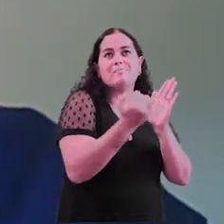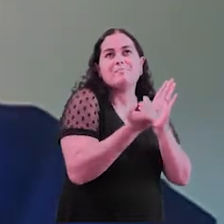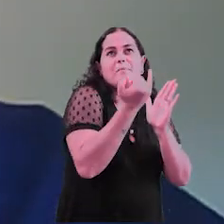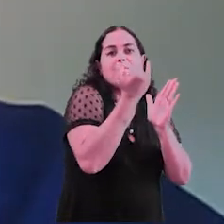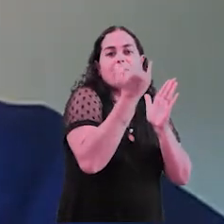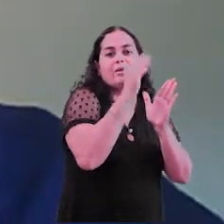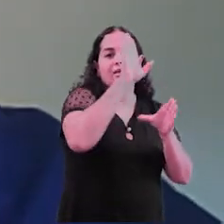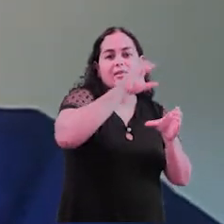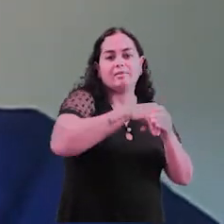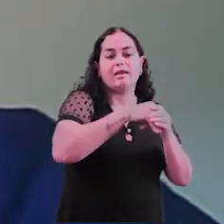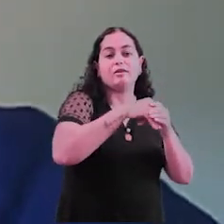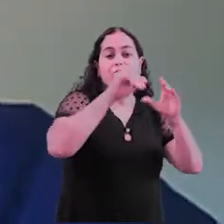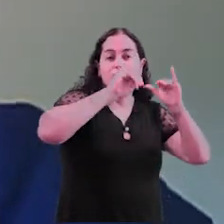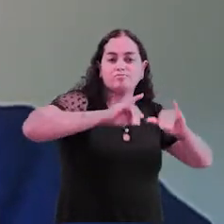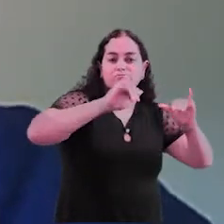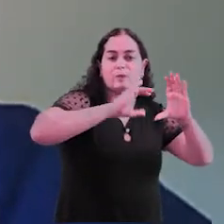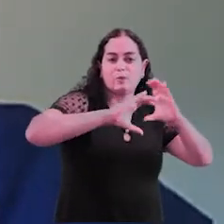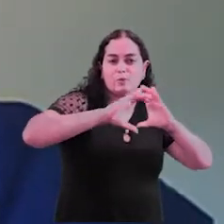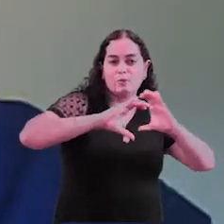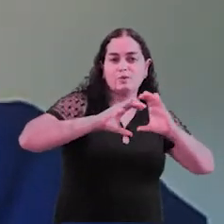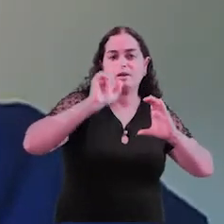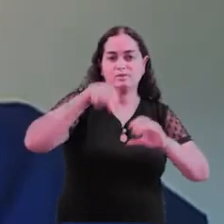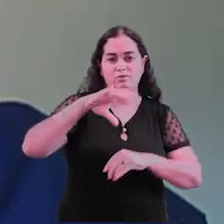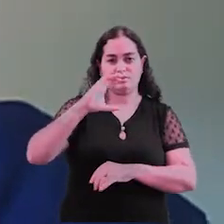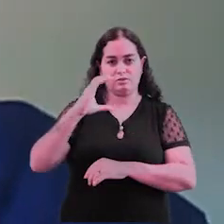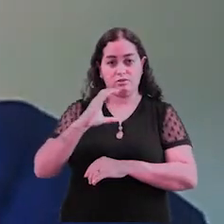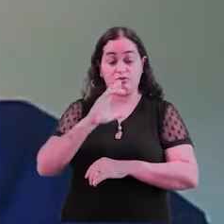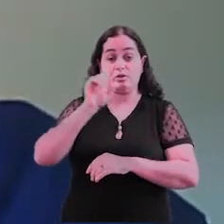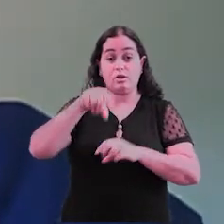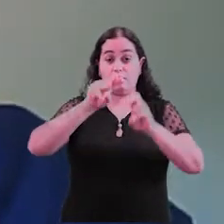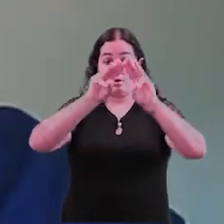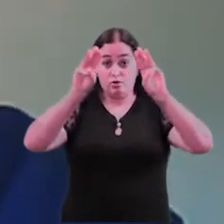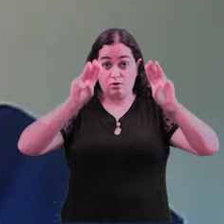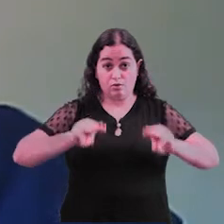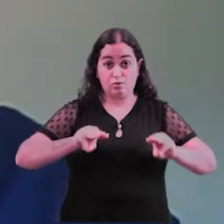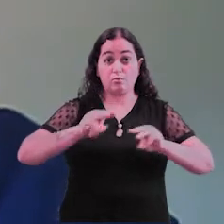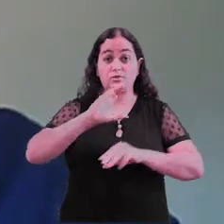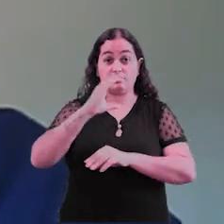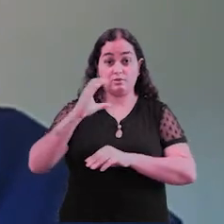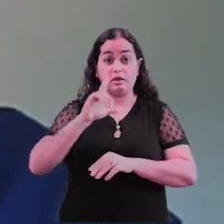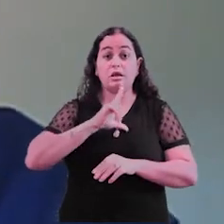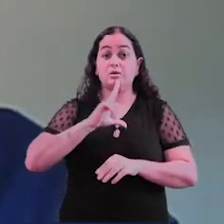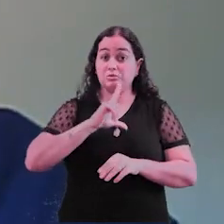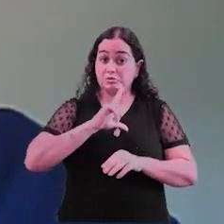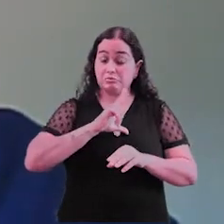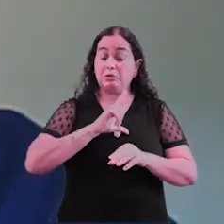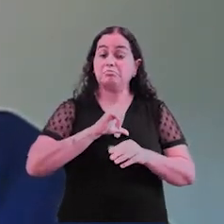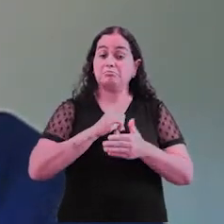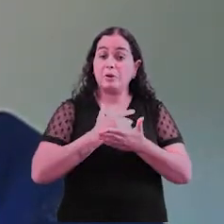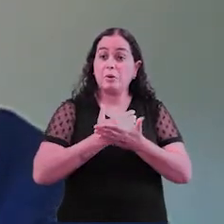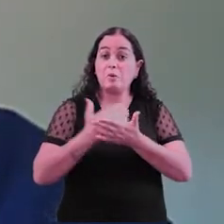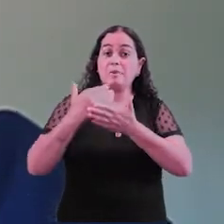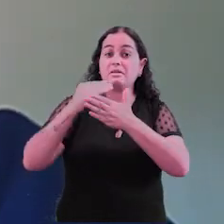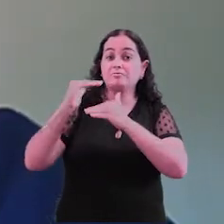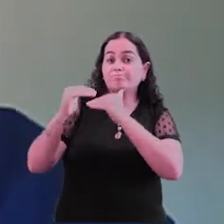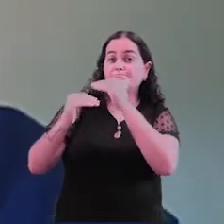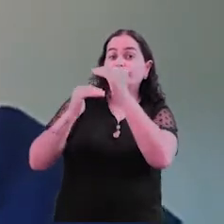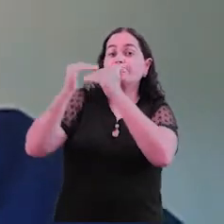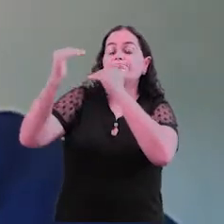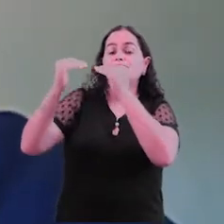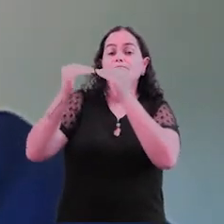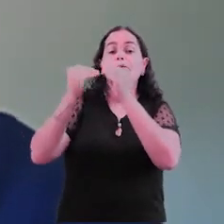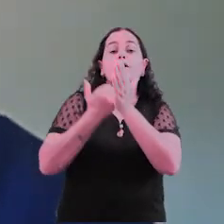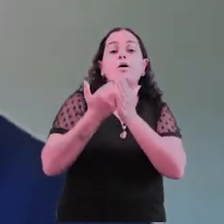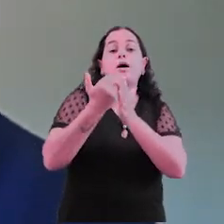divulgação científica. No Brasil, os museus de ciência têm ganhado particular relevância a partir da década de